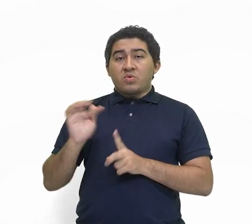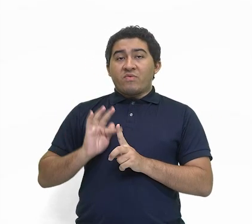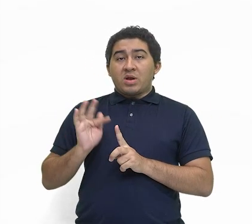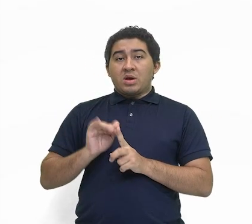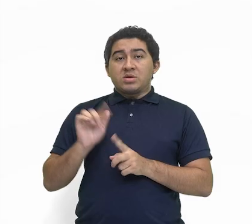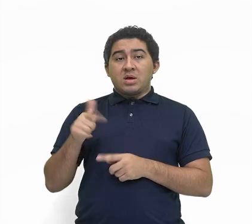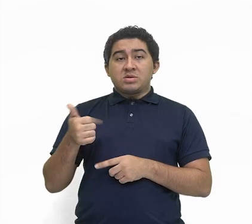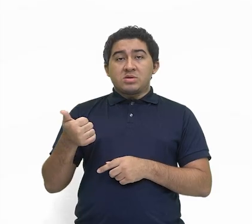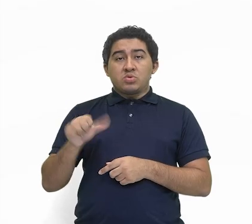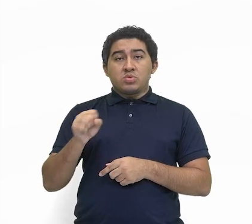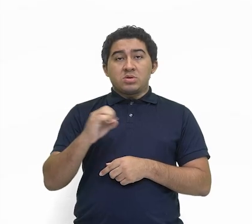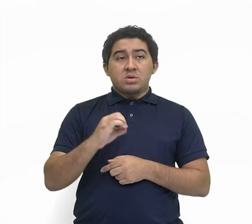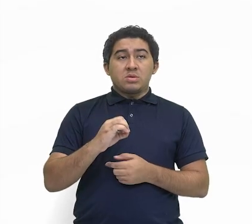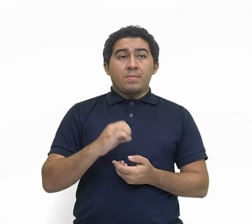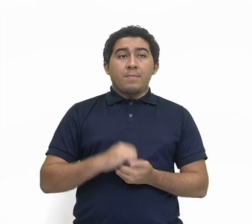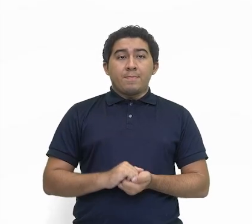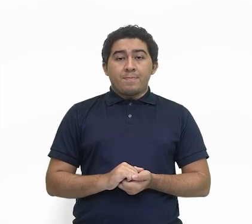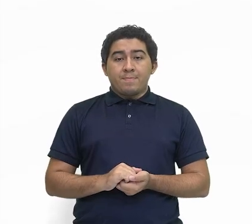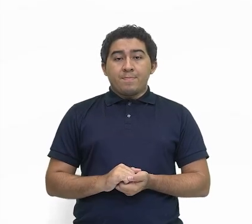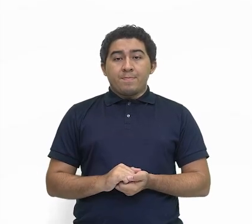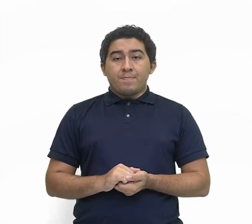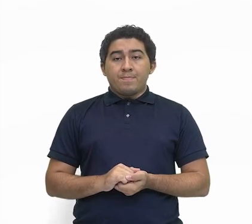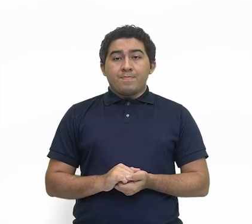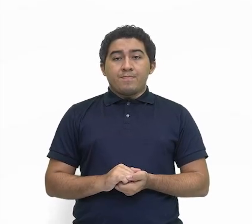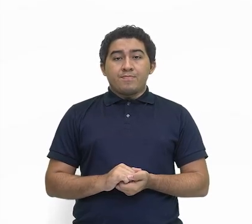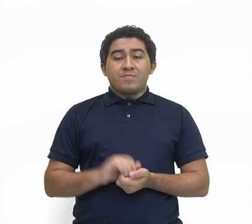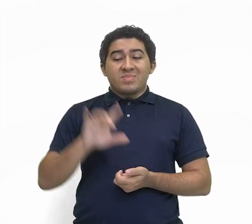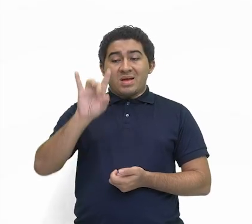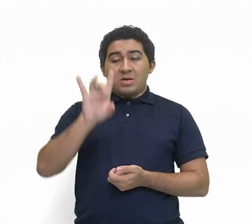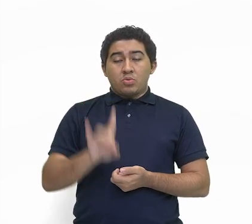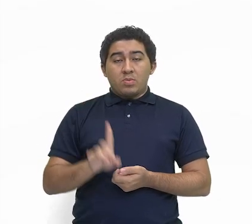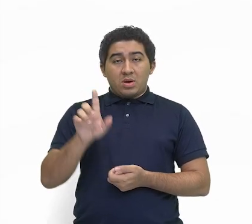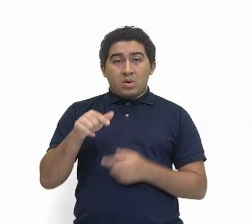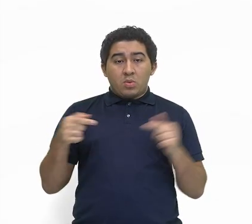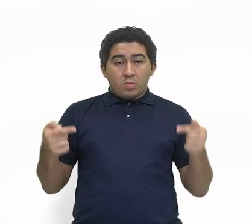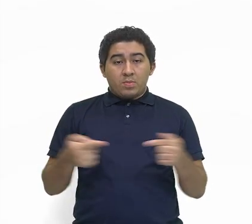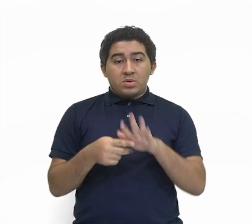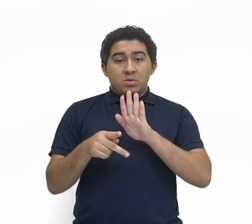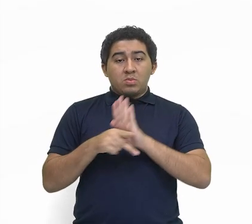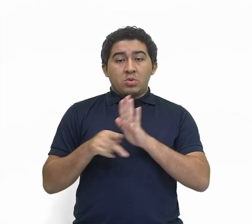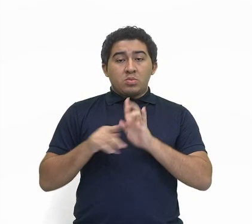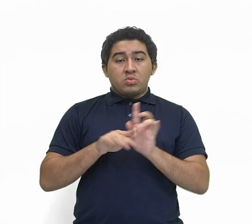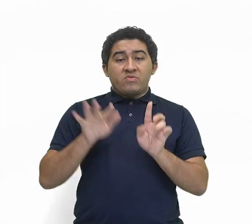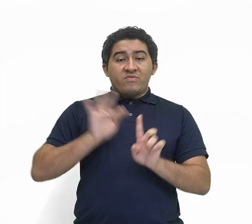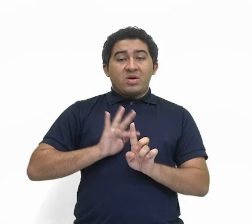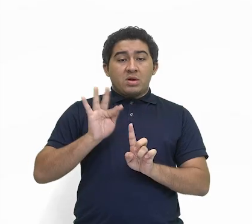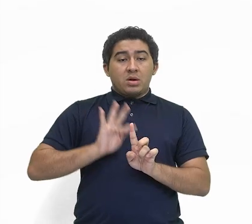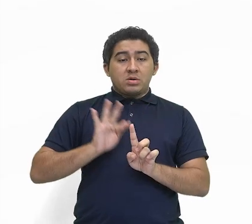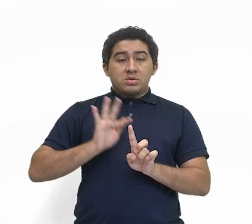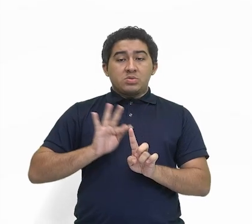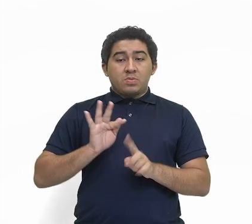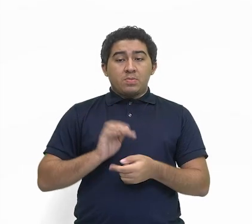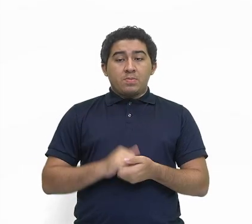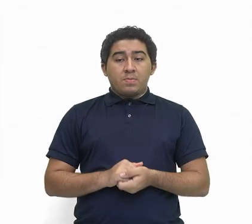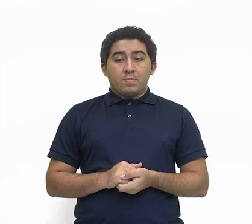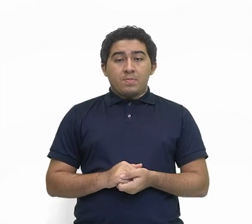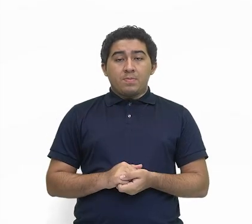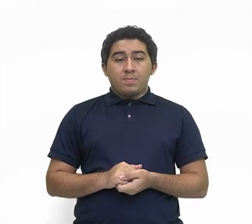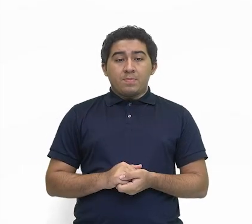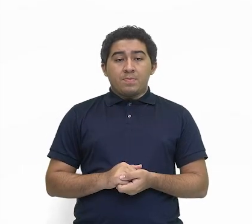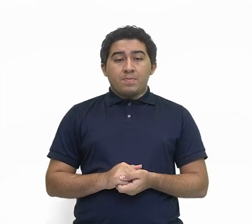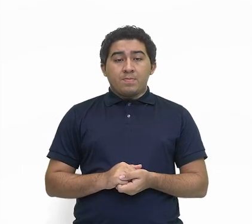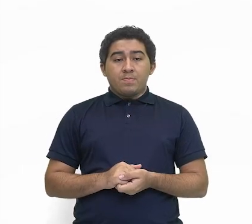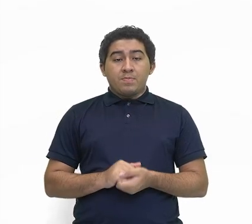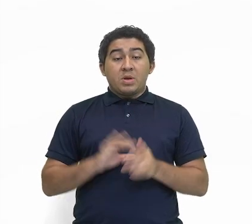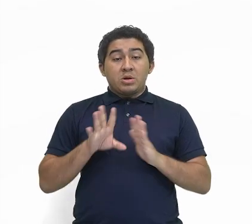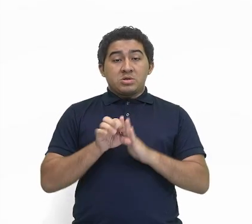tem 180 partes. Cada parte corresponde à unidade de escala que foi denominada de grau Fahrenheit, cujo